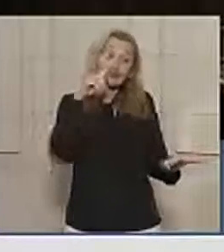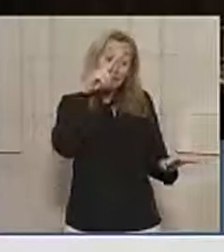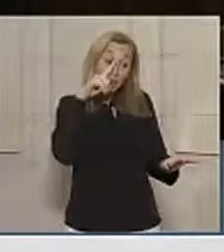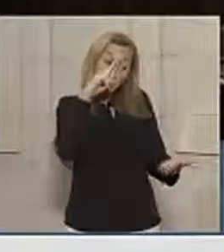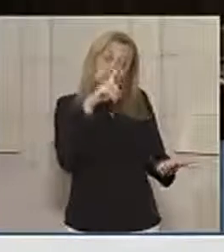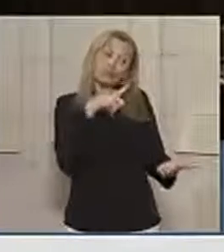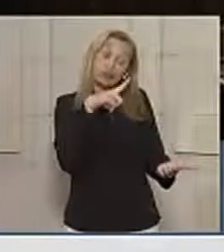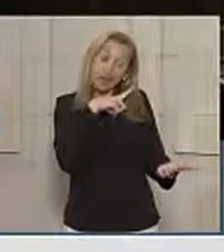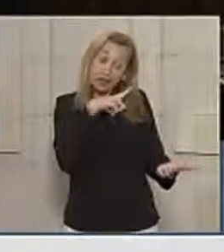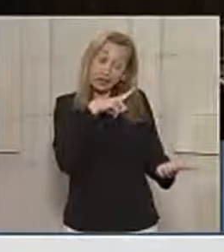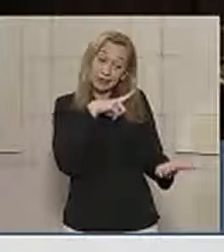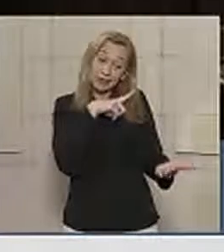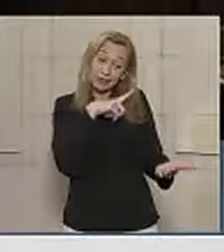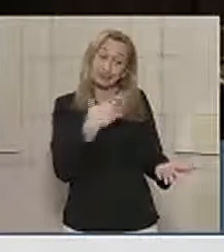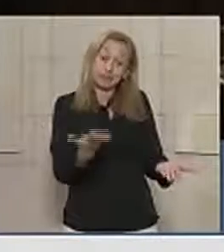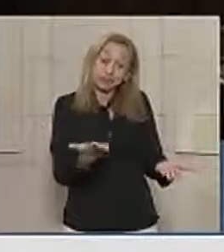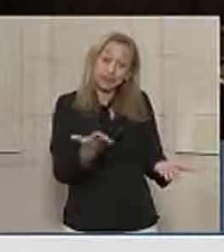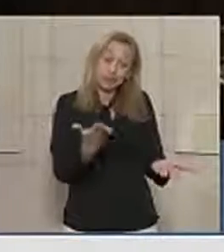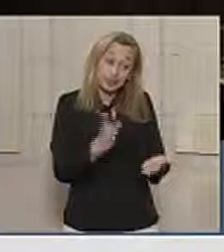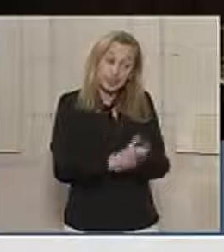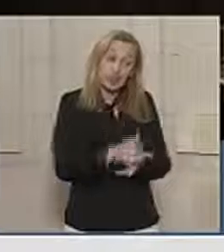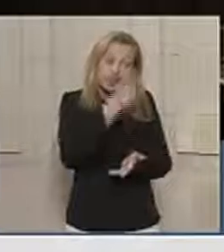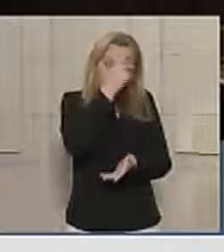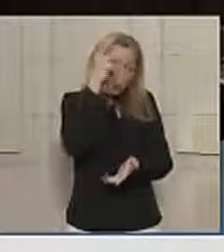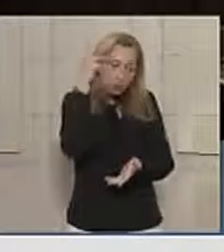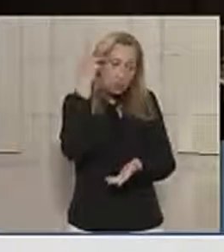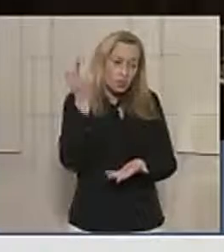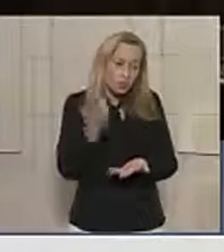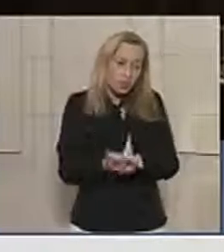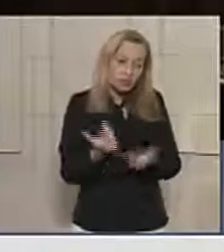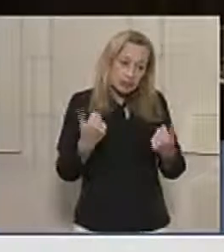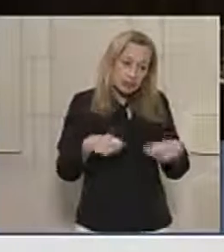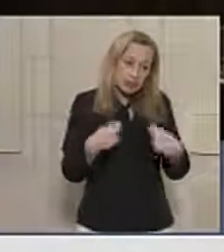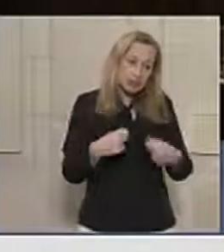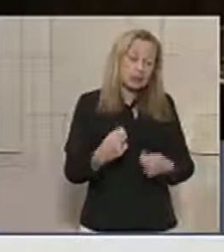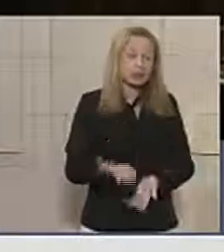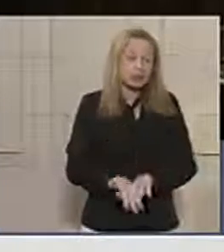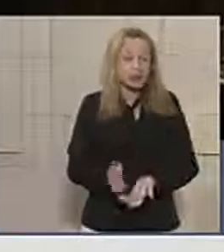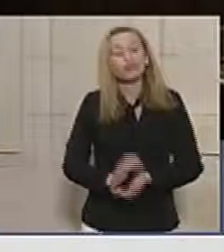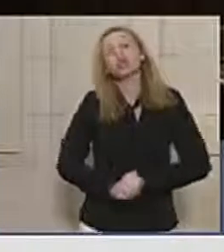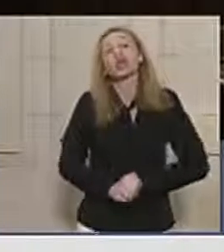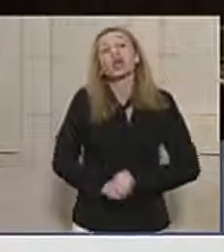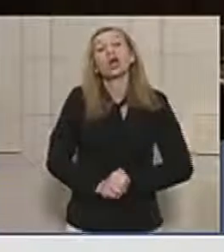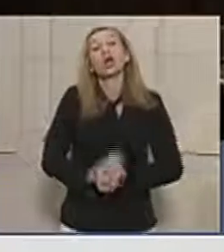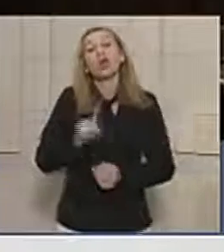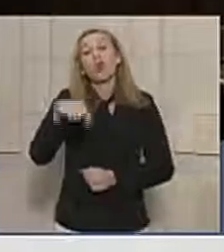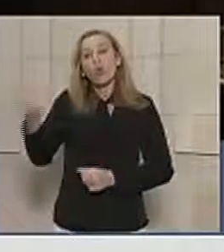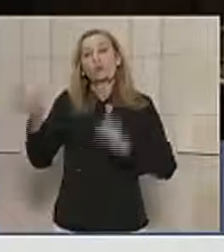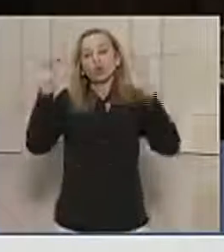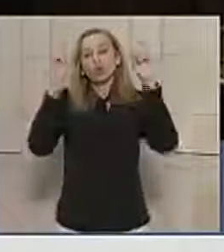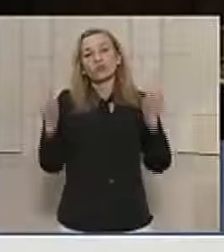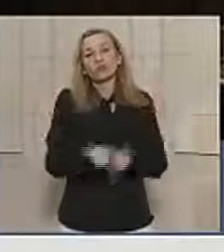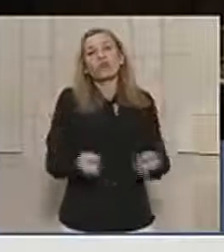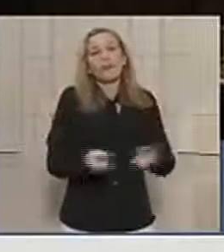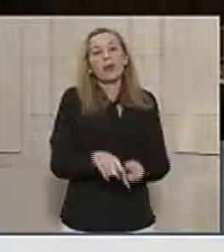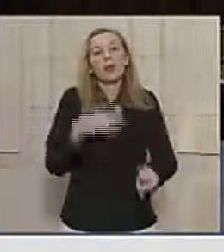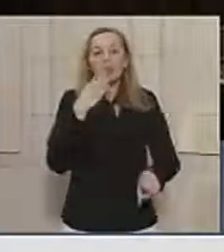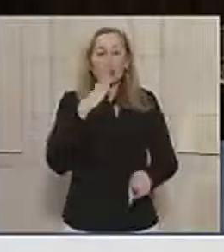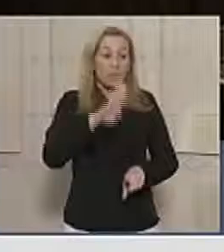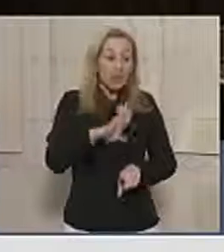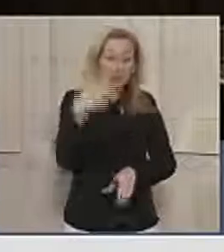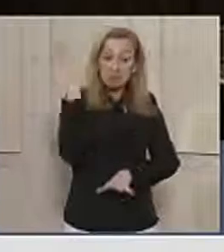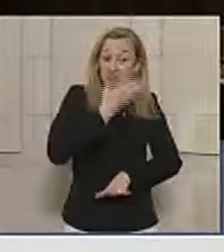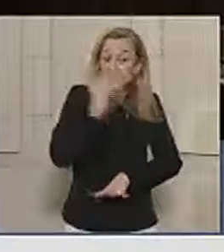parte do número expressivo de pessoas na rua. A outra questão, que era uma promessa, e aí a